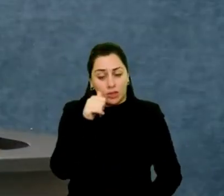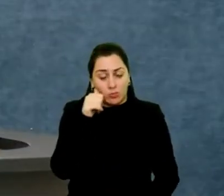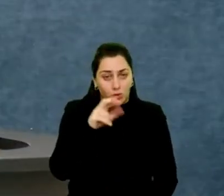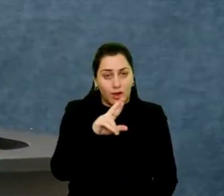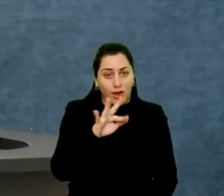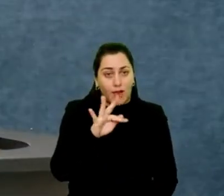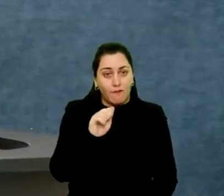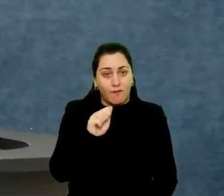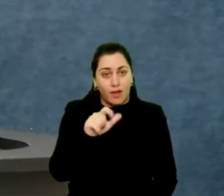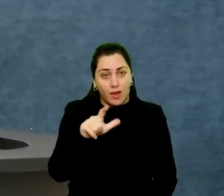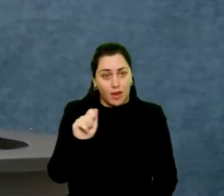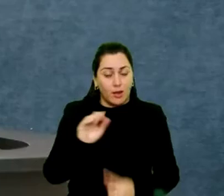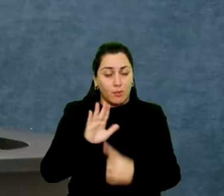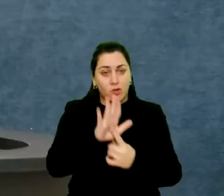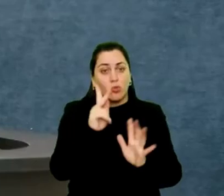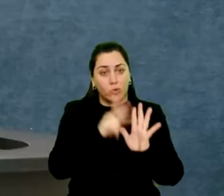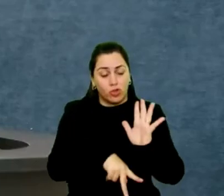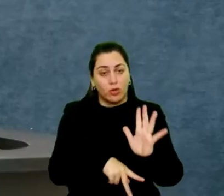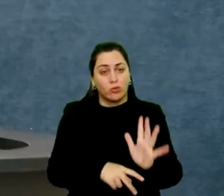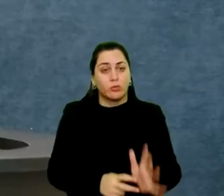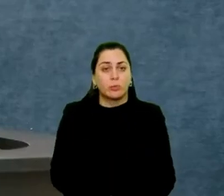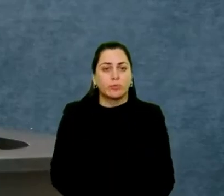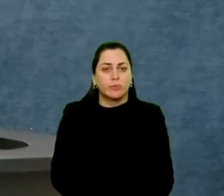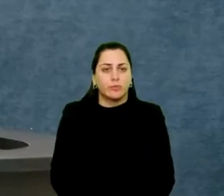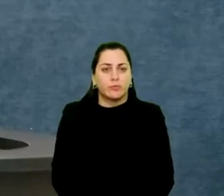projeto, vereador Marinho,